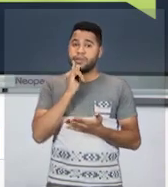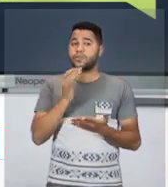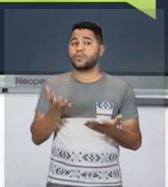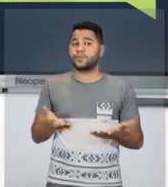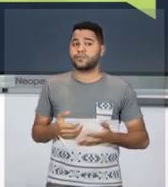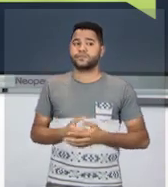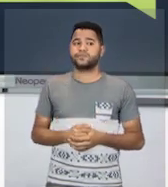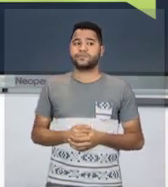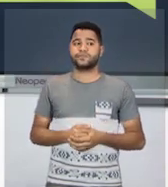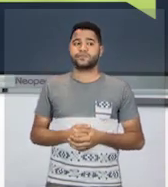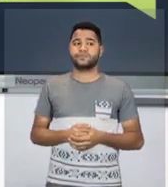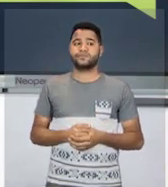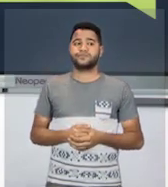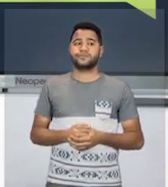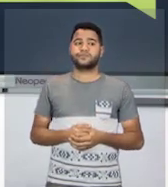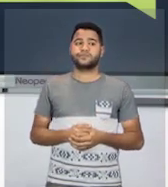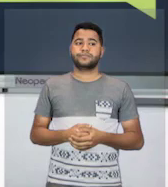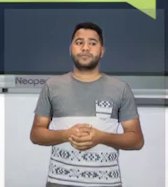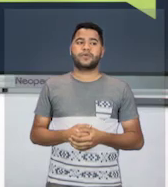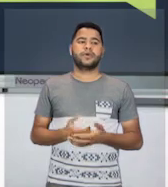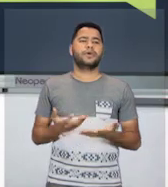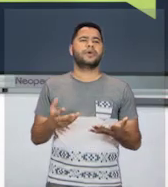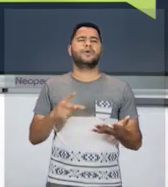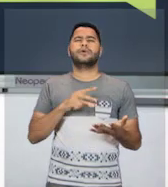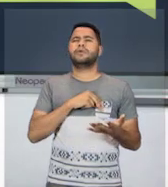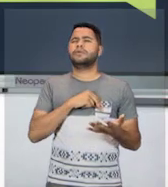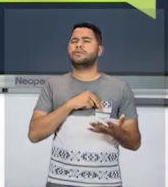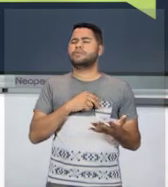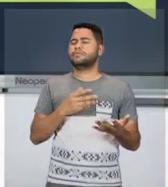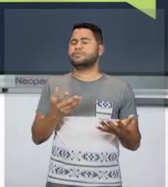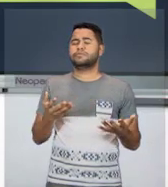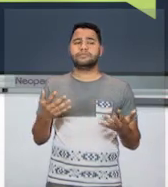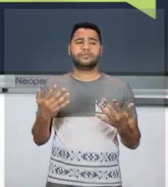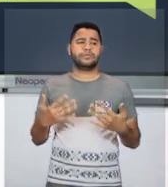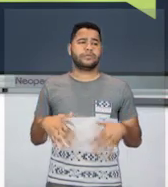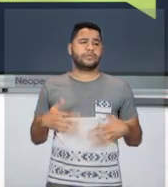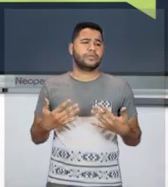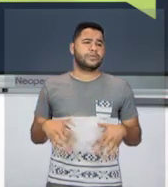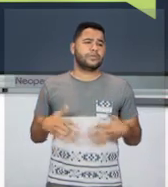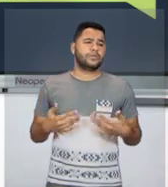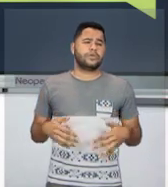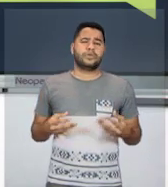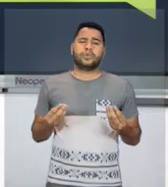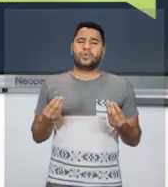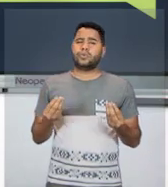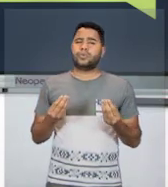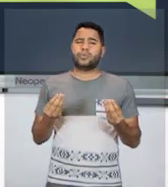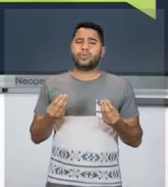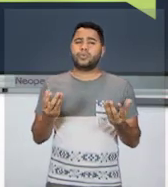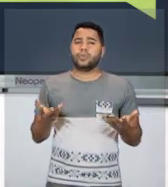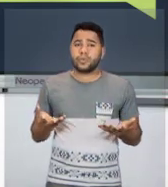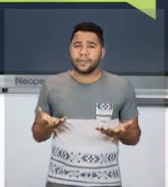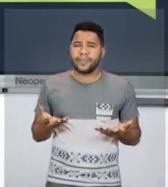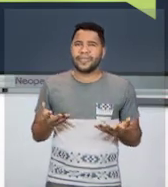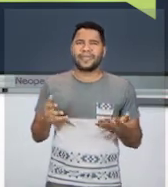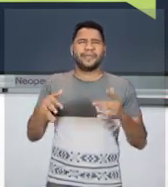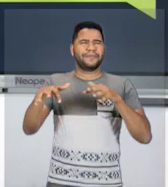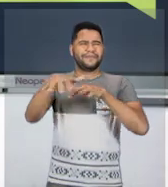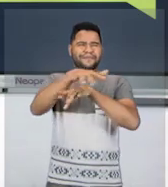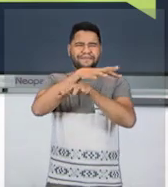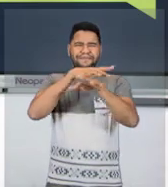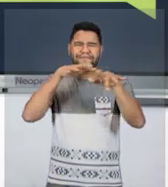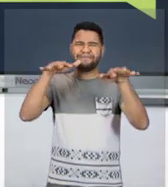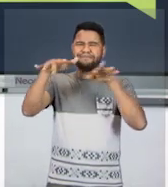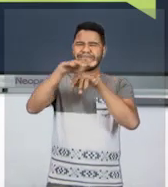Apple ou my god be here the air is not good to Brief o ar na pele